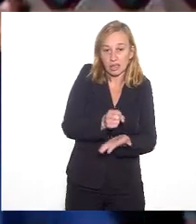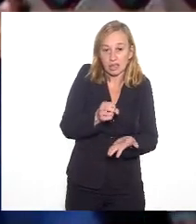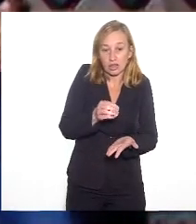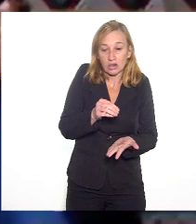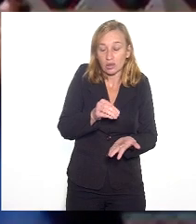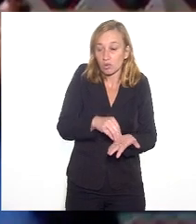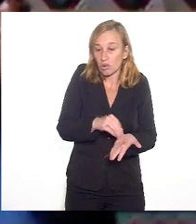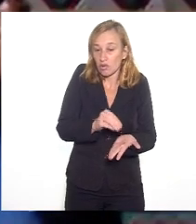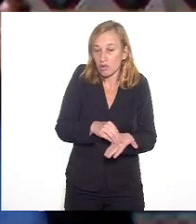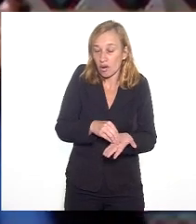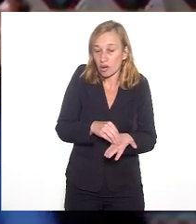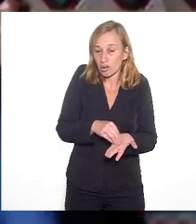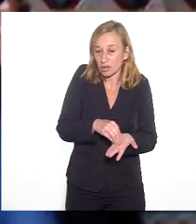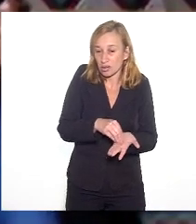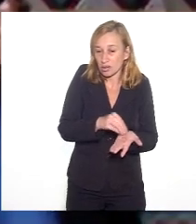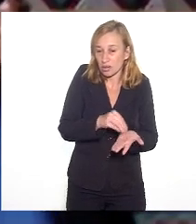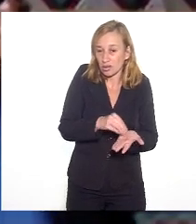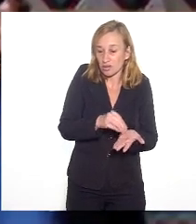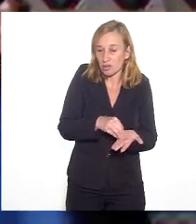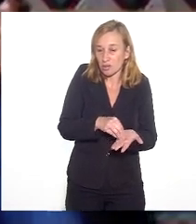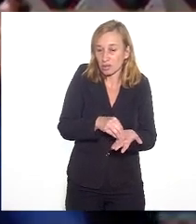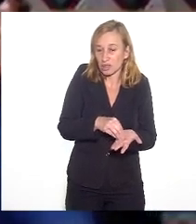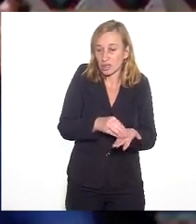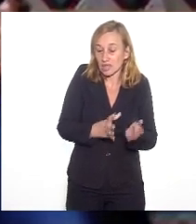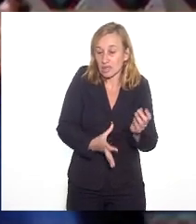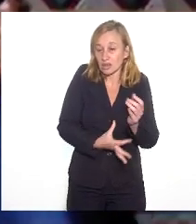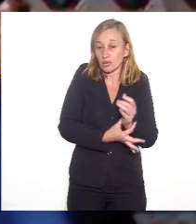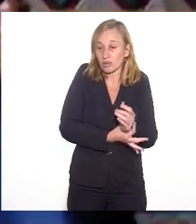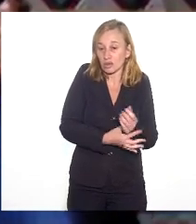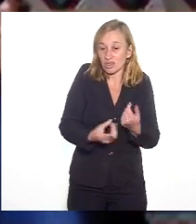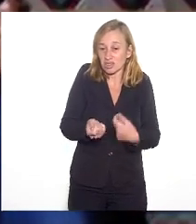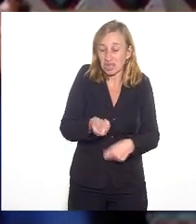incerteza econômica enorme e, para nós,